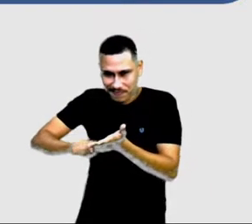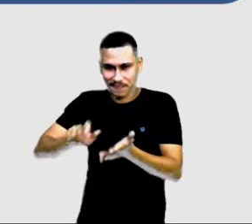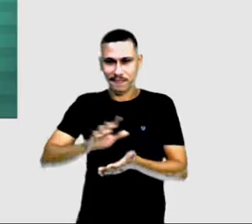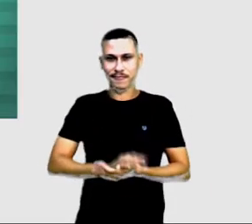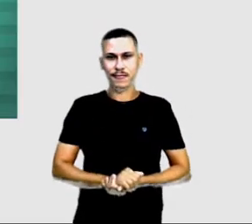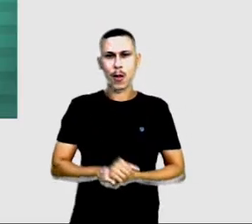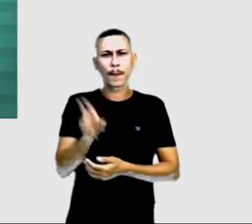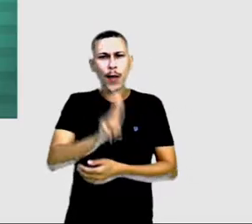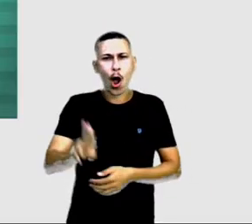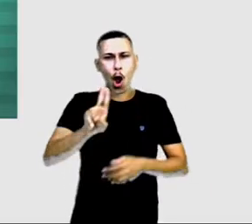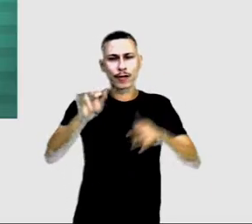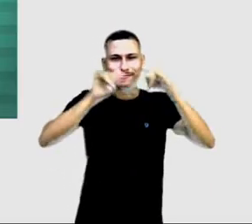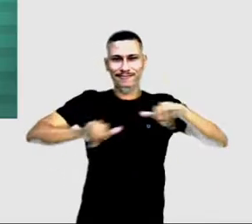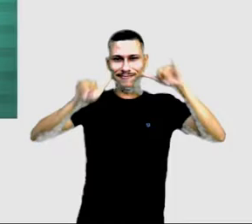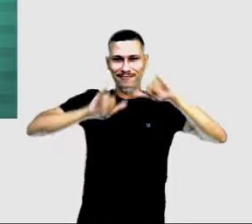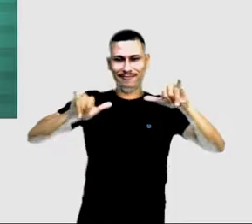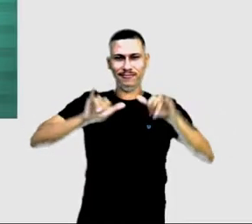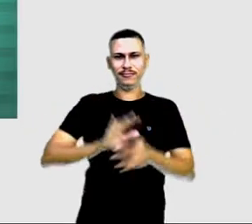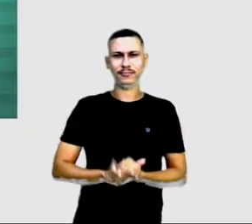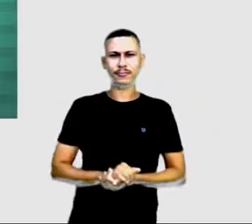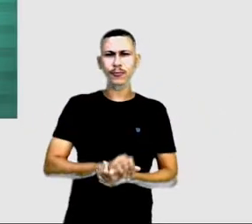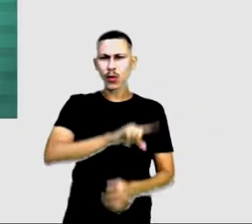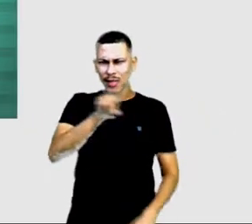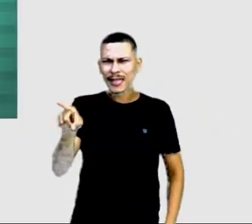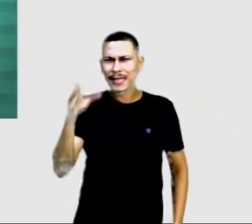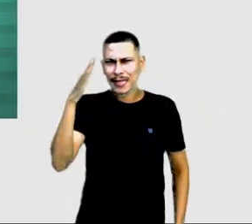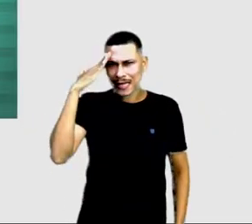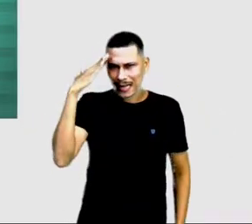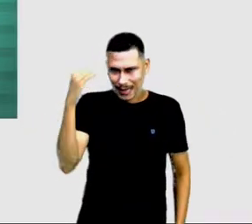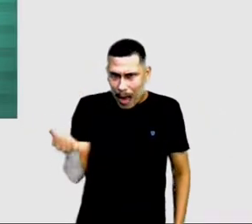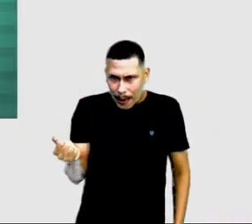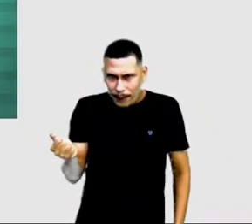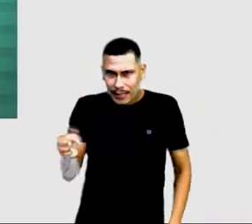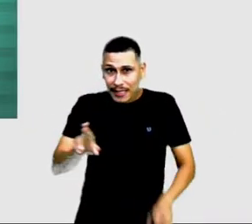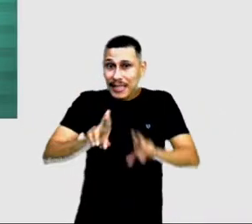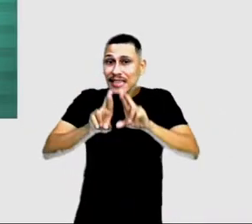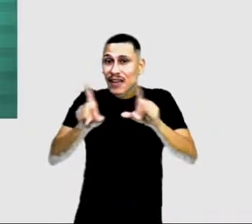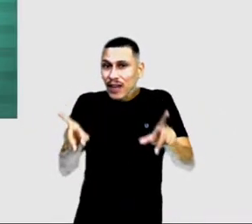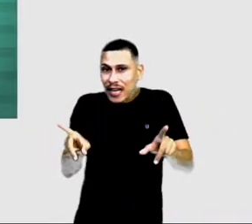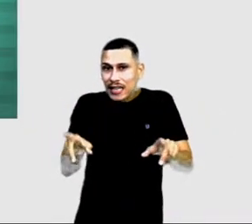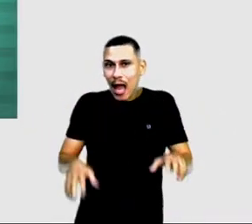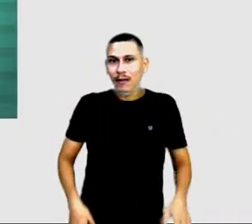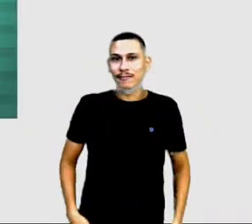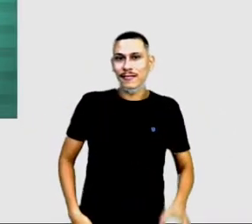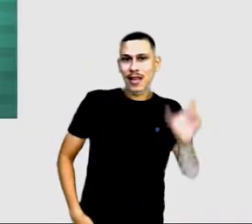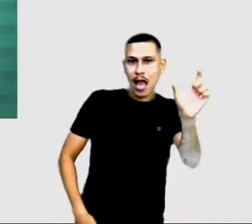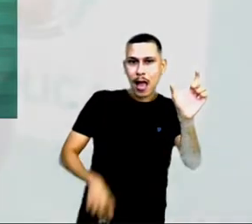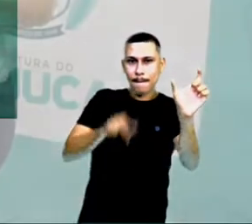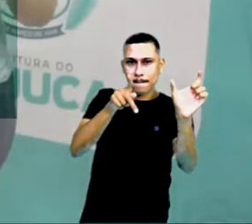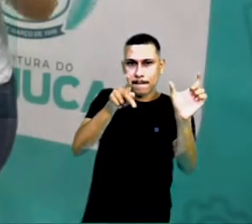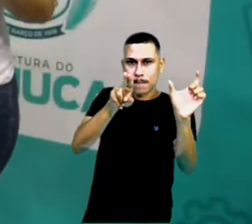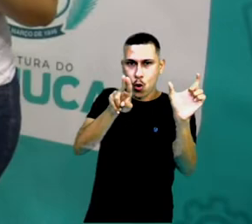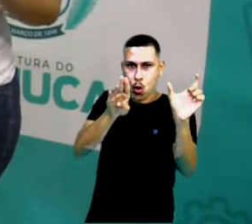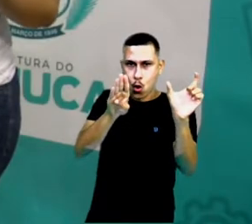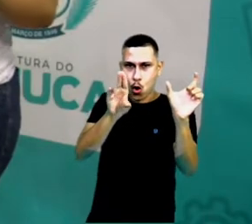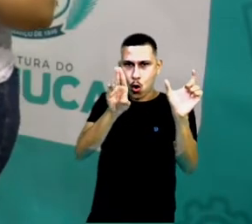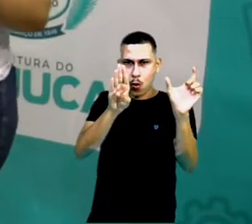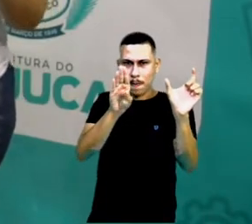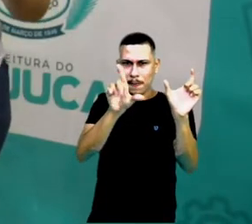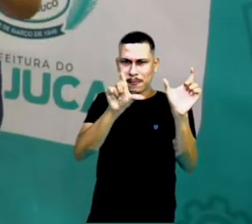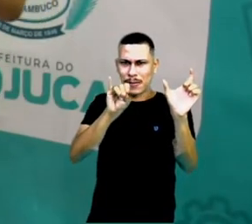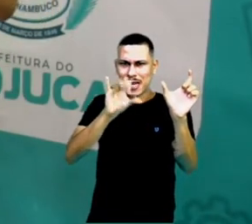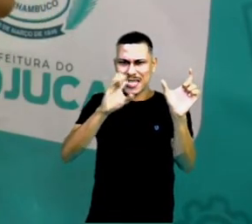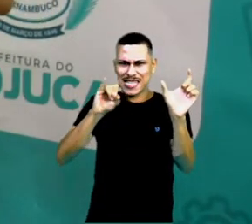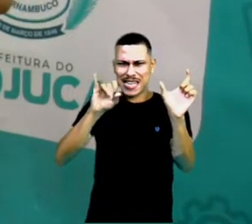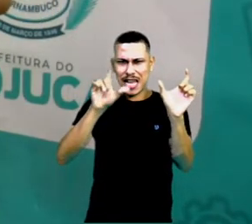ação. Vocês sabem que existe diferença entre publicidade e propaganda? Então vamos ver